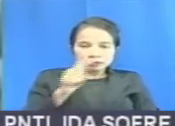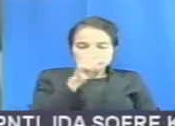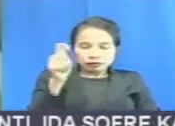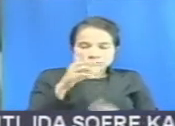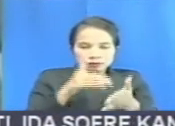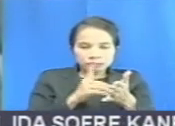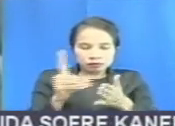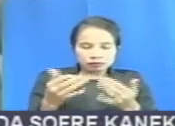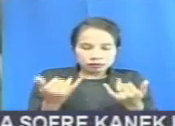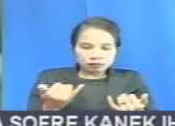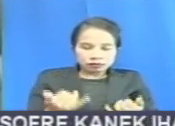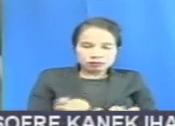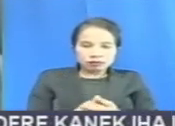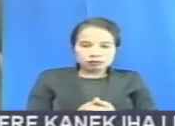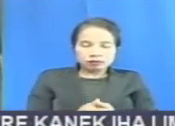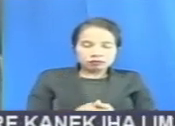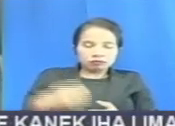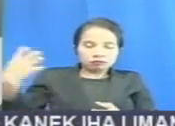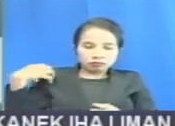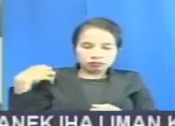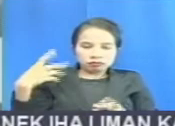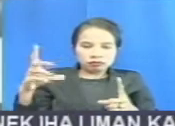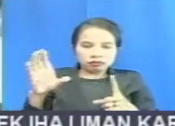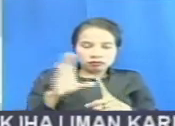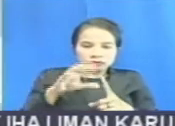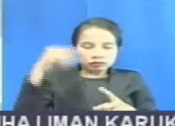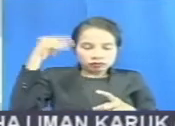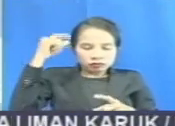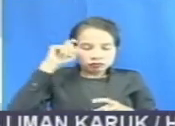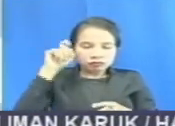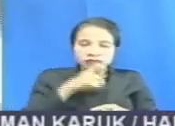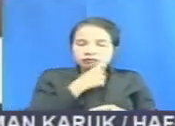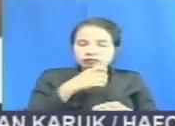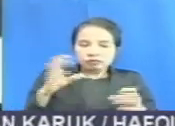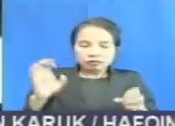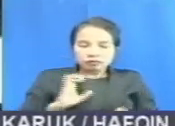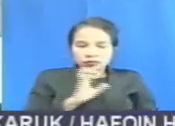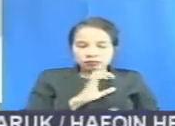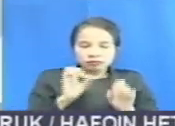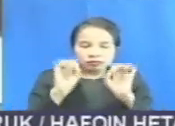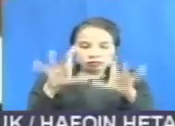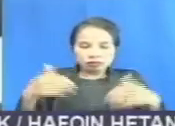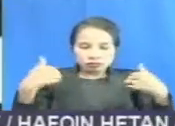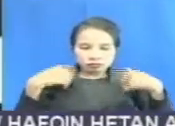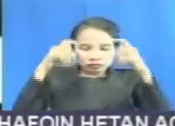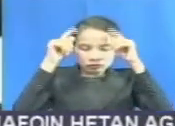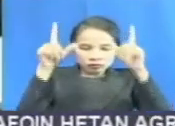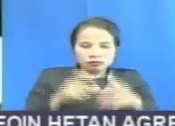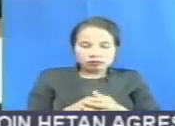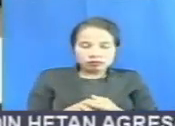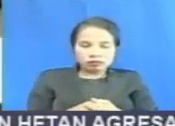Terça-feira, semana né, e a Palácio do Governo, chefe governo Tarumatang Ruak. O embaixador Austrália e Timor-Leste, Peter